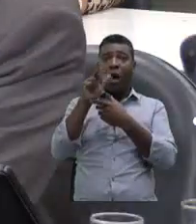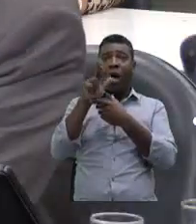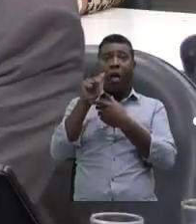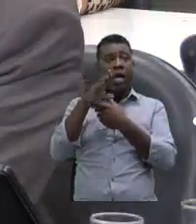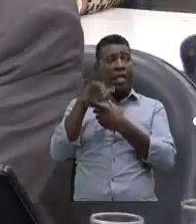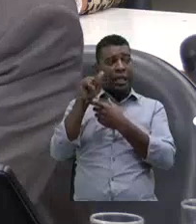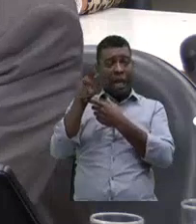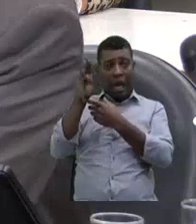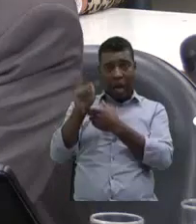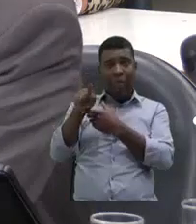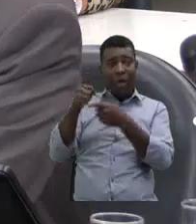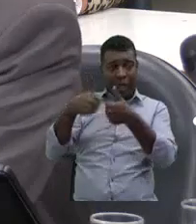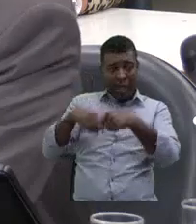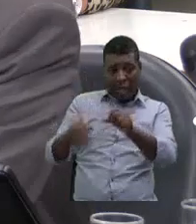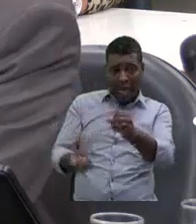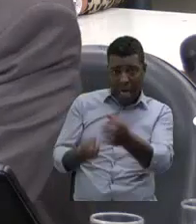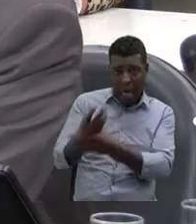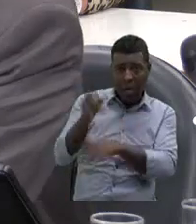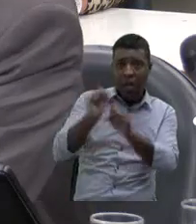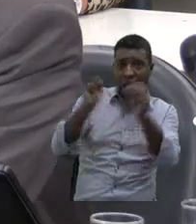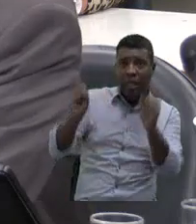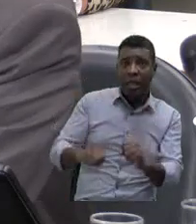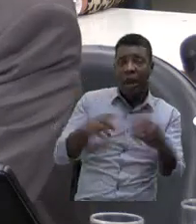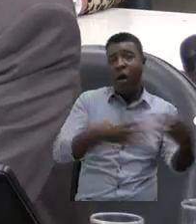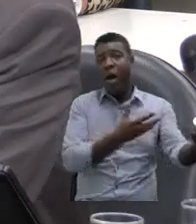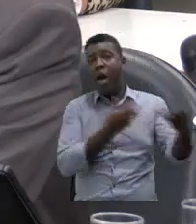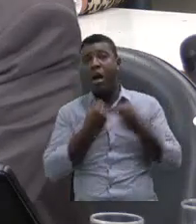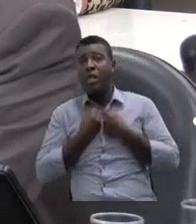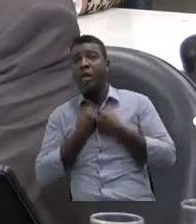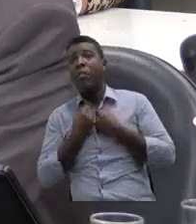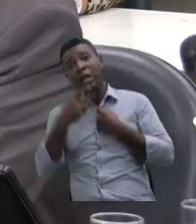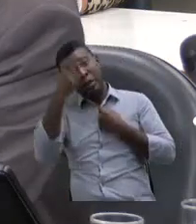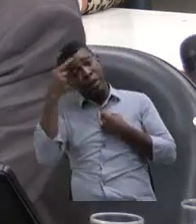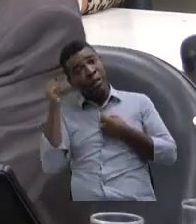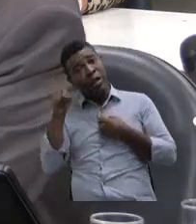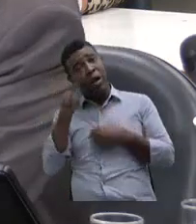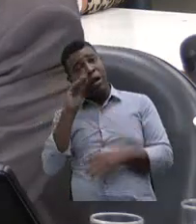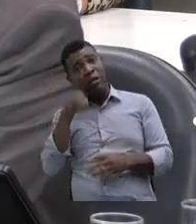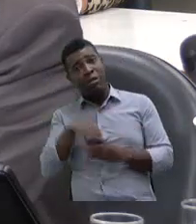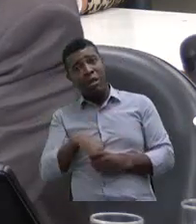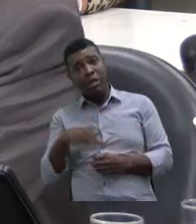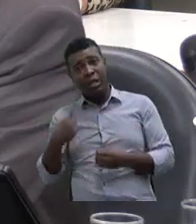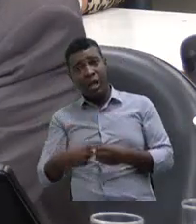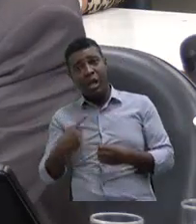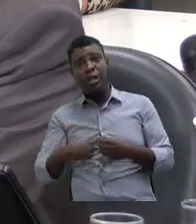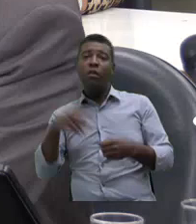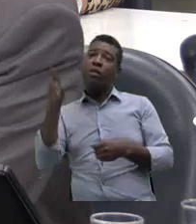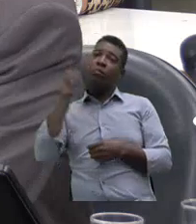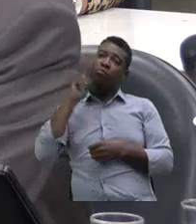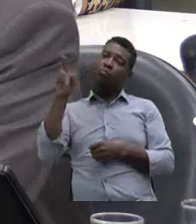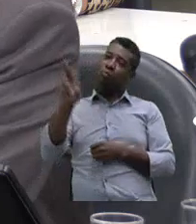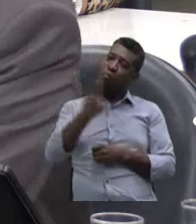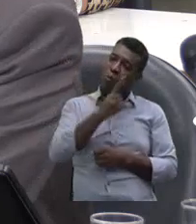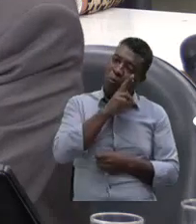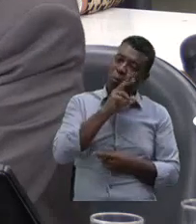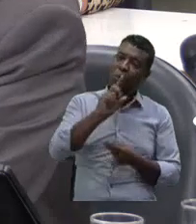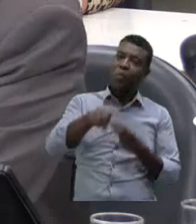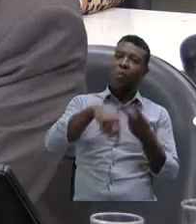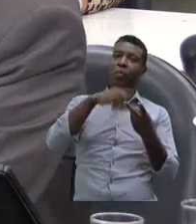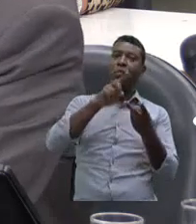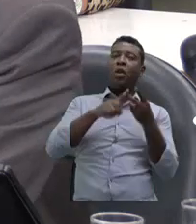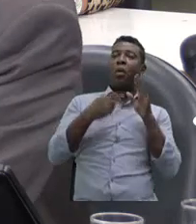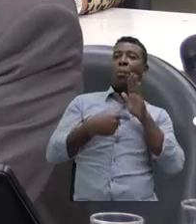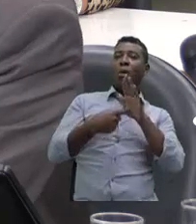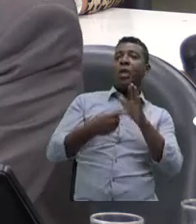está criando um sistema de receber as pessoas lá com restaurante, com mostrar como se produz